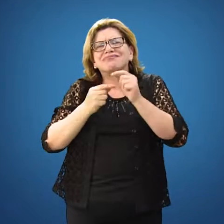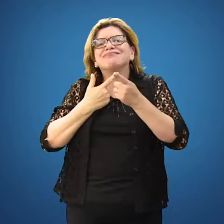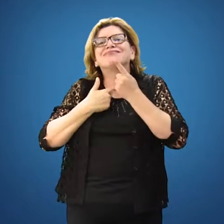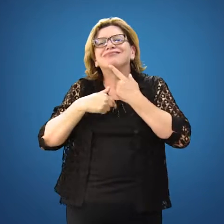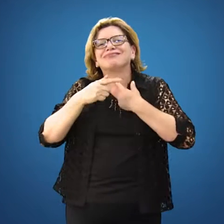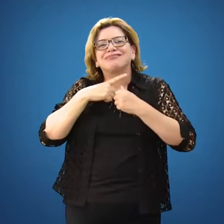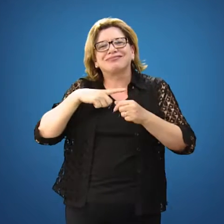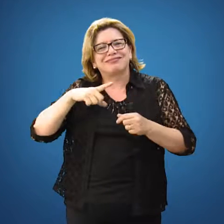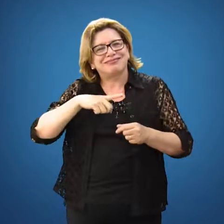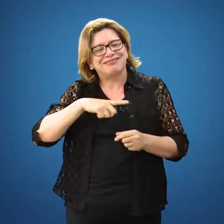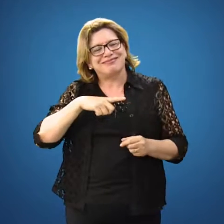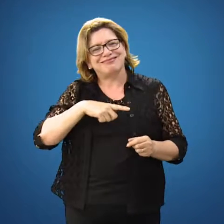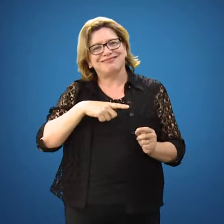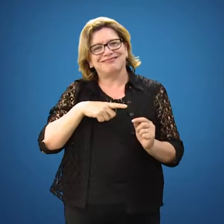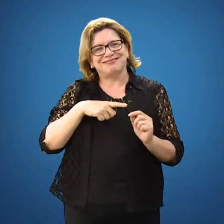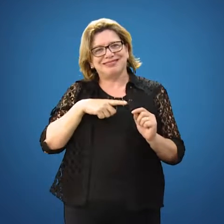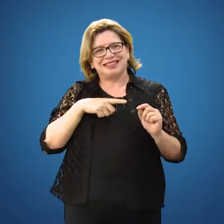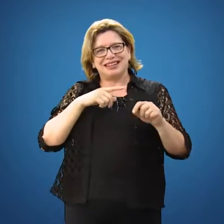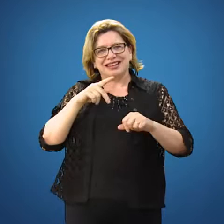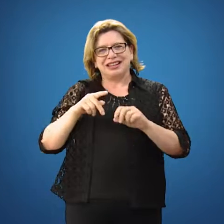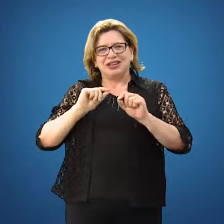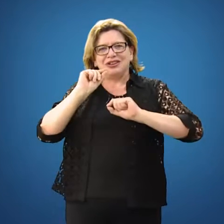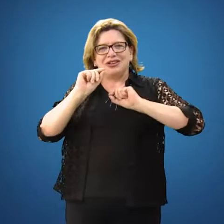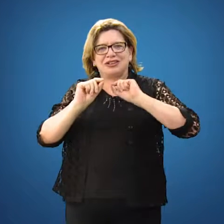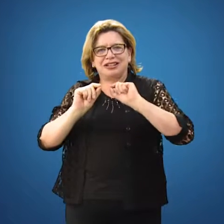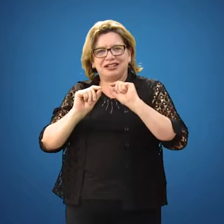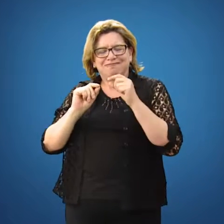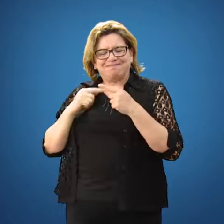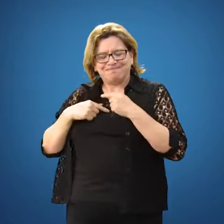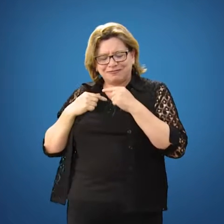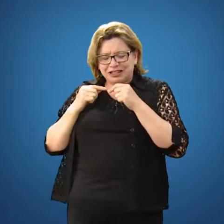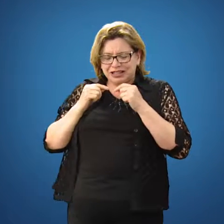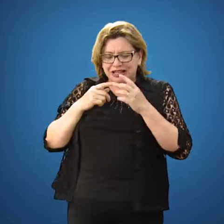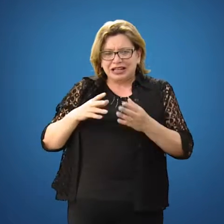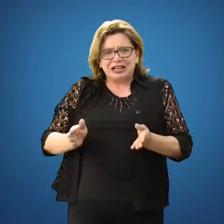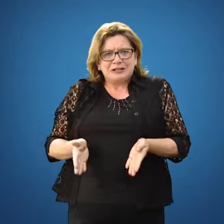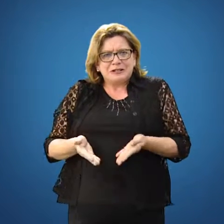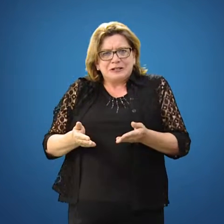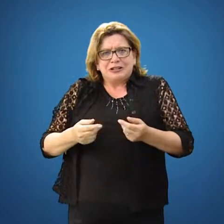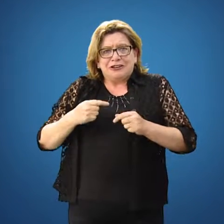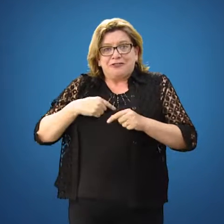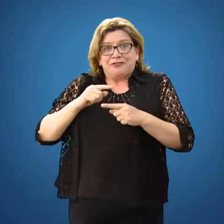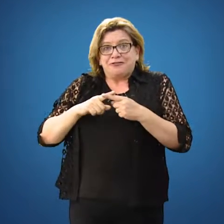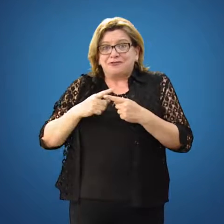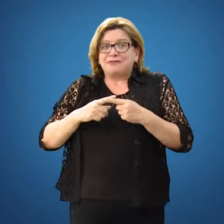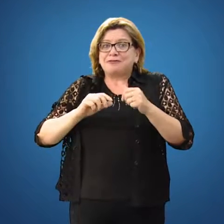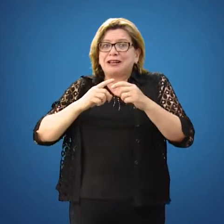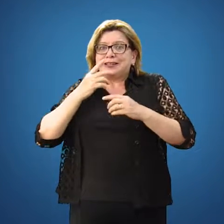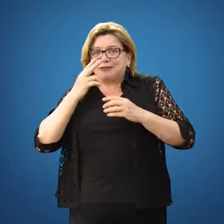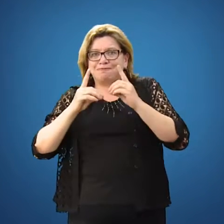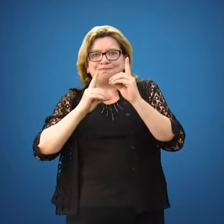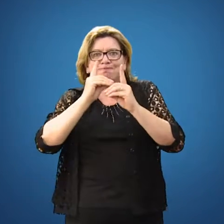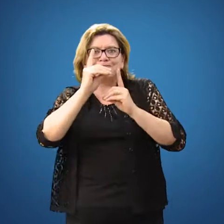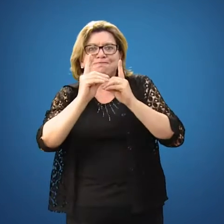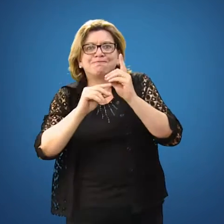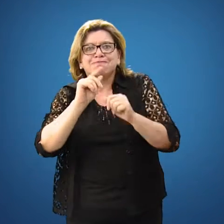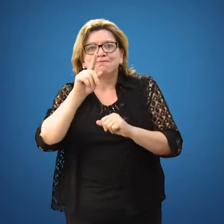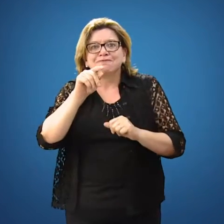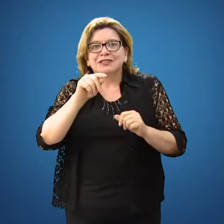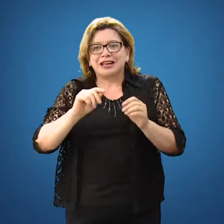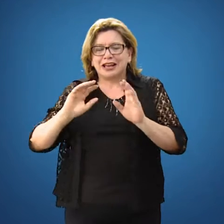né? Então, e essa relação, ela é proativa, ela é dinâmica, ela